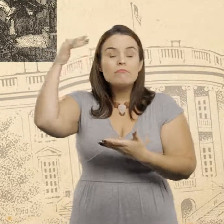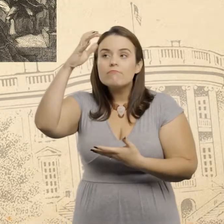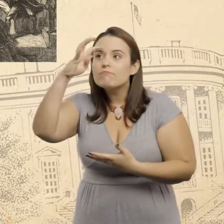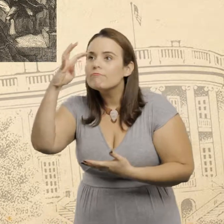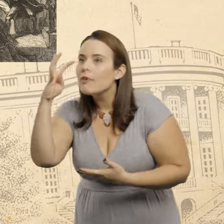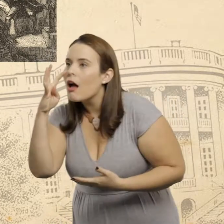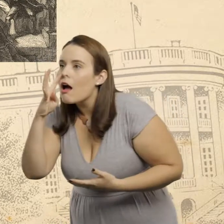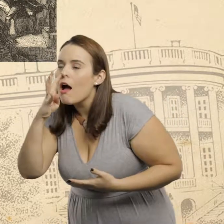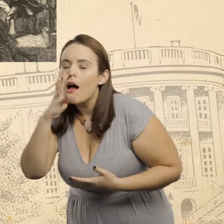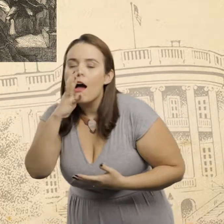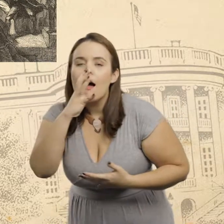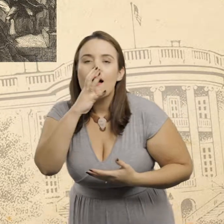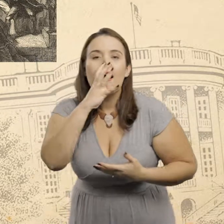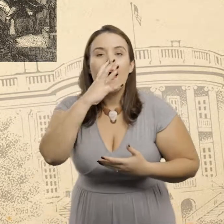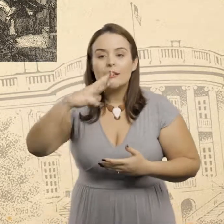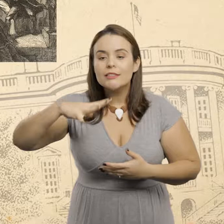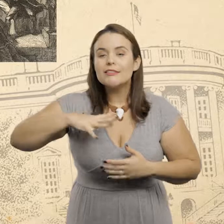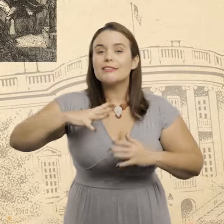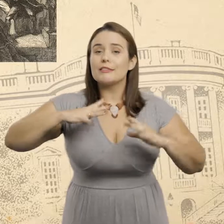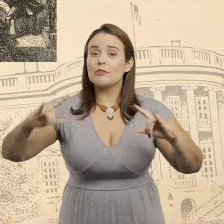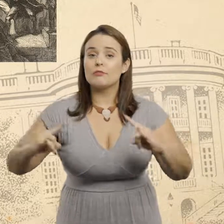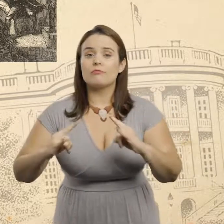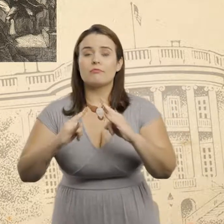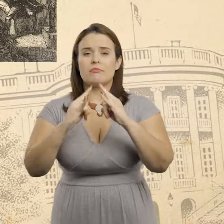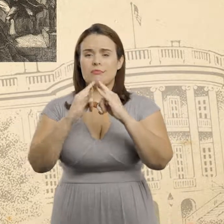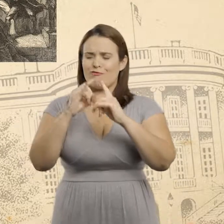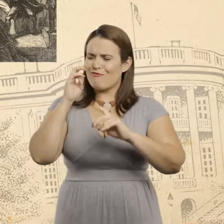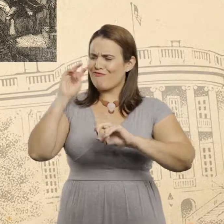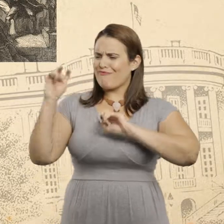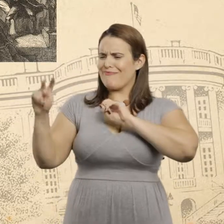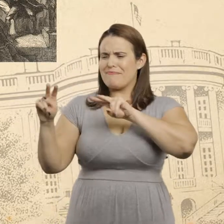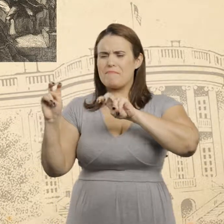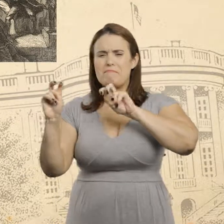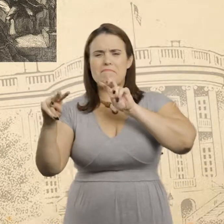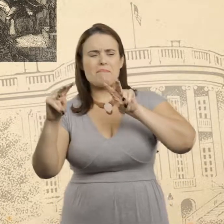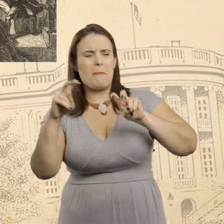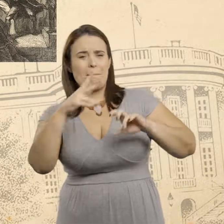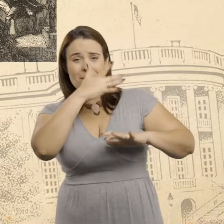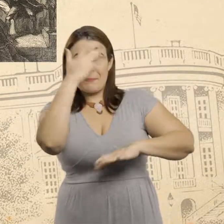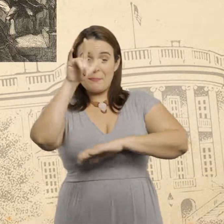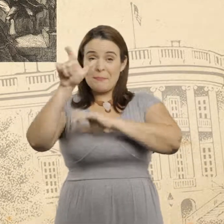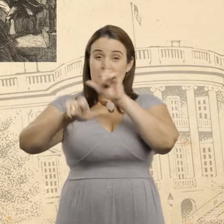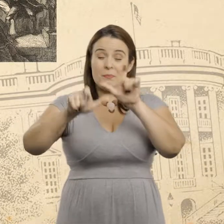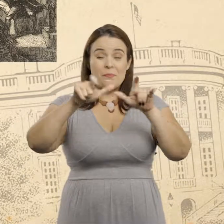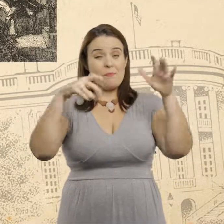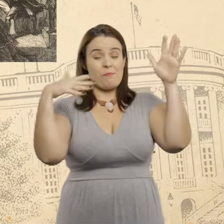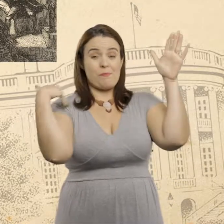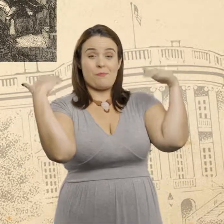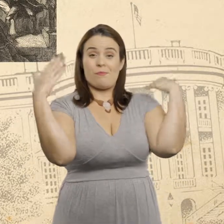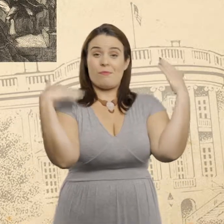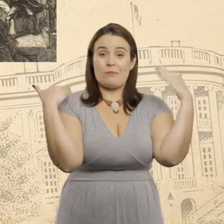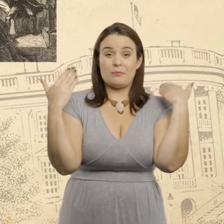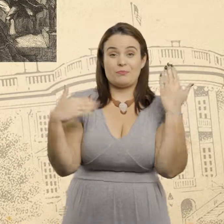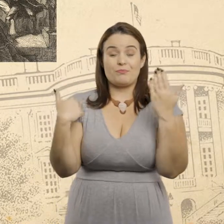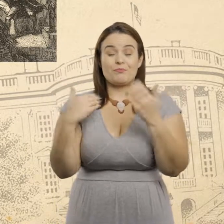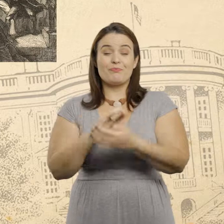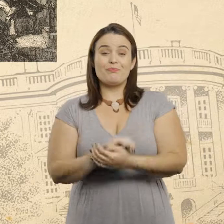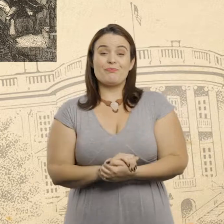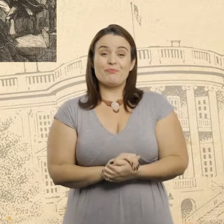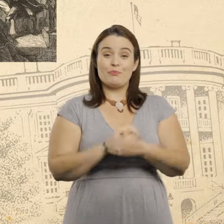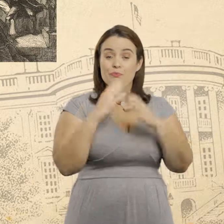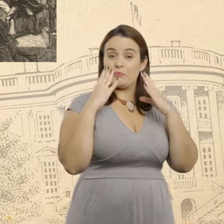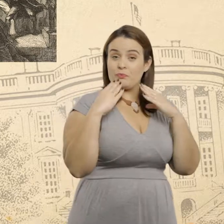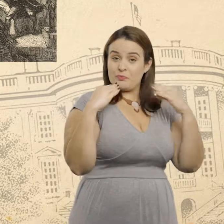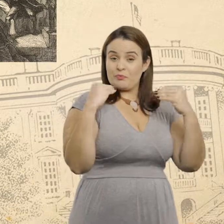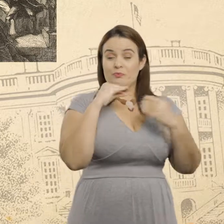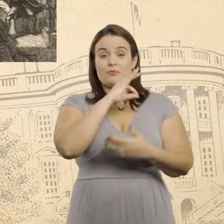ficou admirado com São Francisco. Ele viu todo tipo de turista passeando pela cidade. O Sr. Fogg,